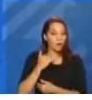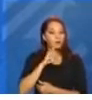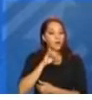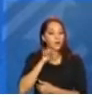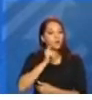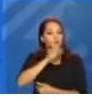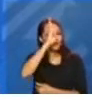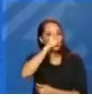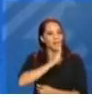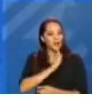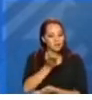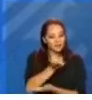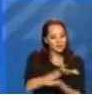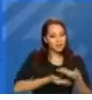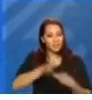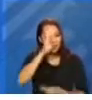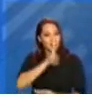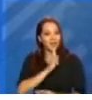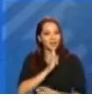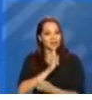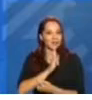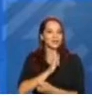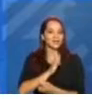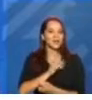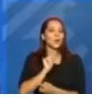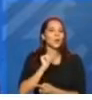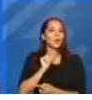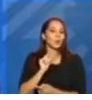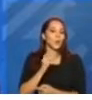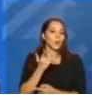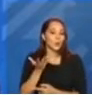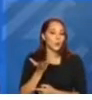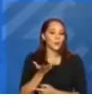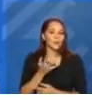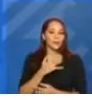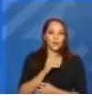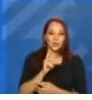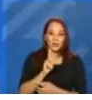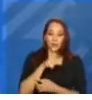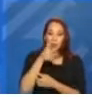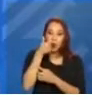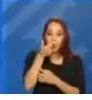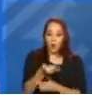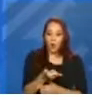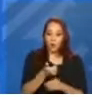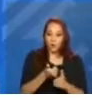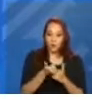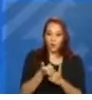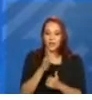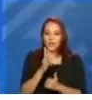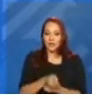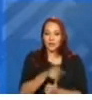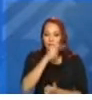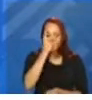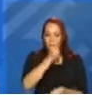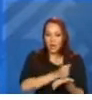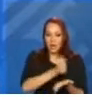graça. O que a gente espera é que no outro benefício, o dos